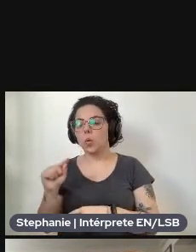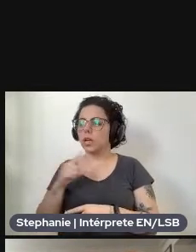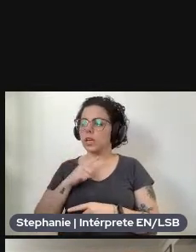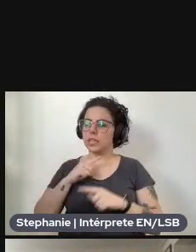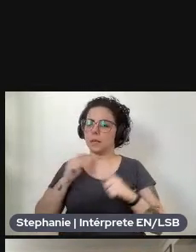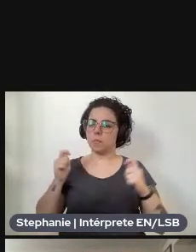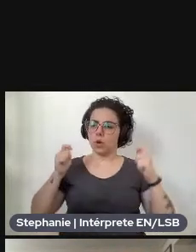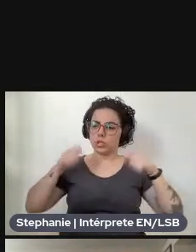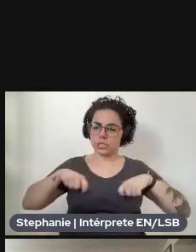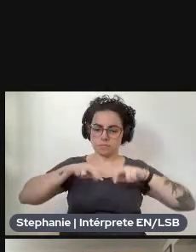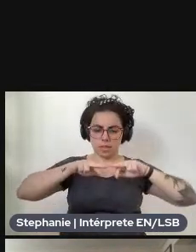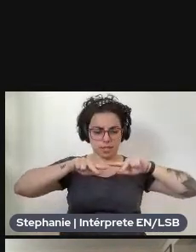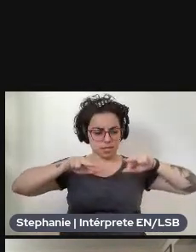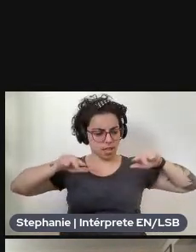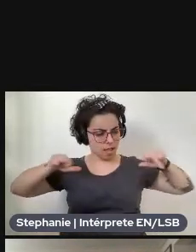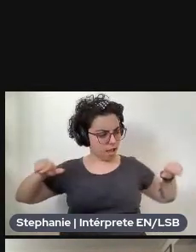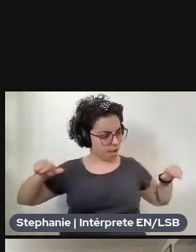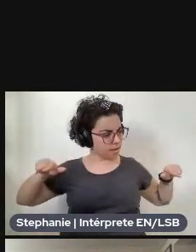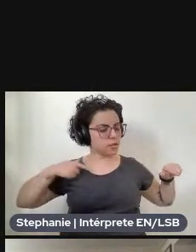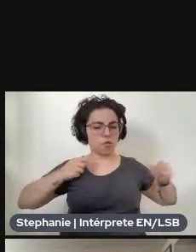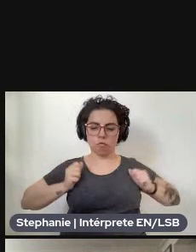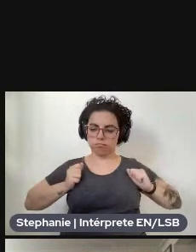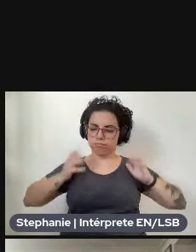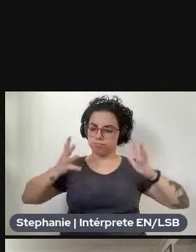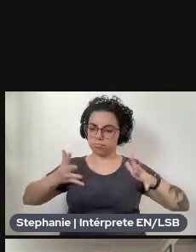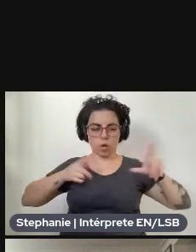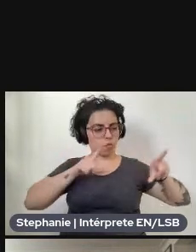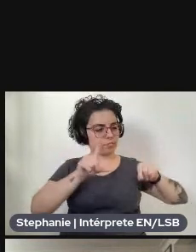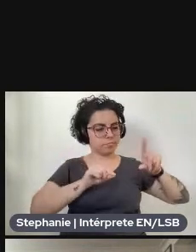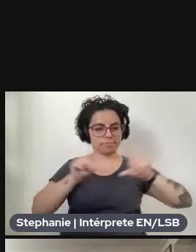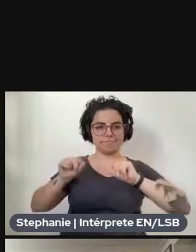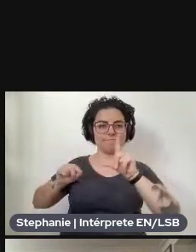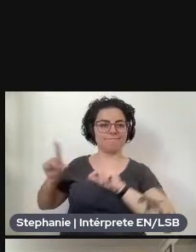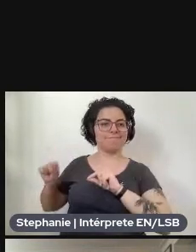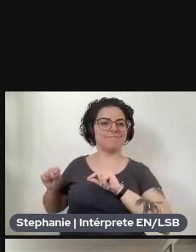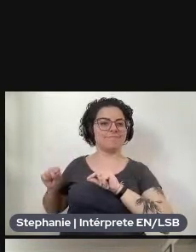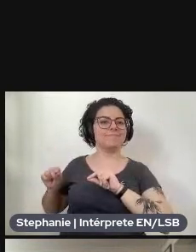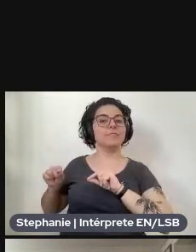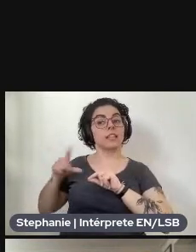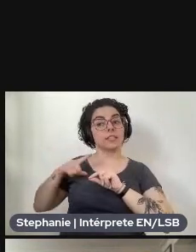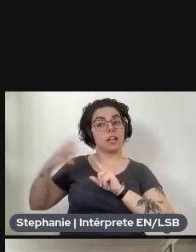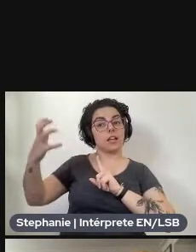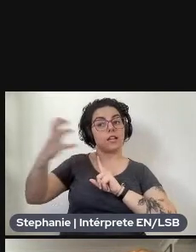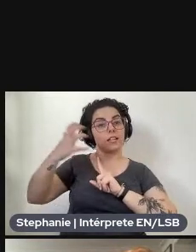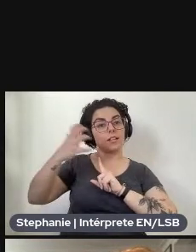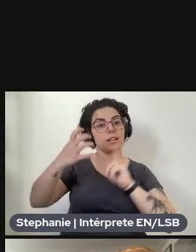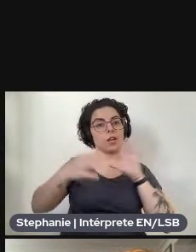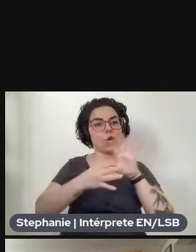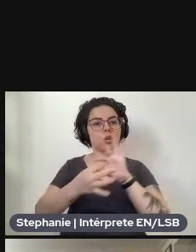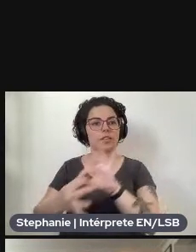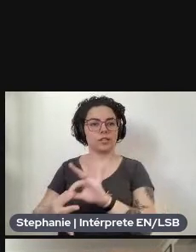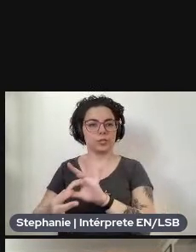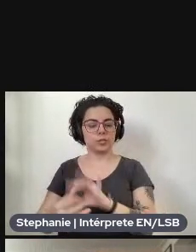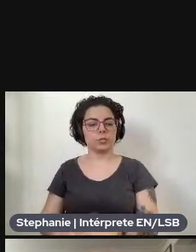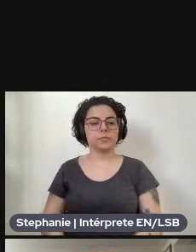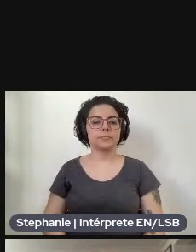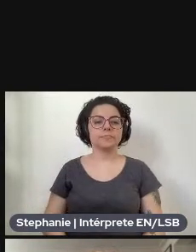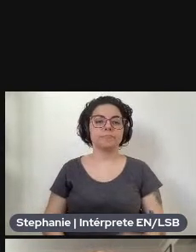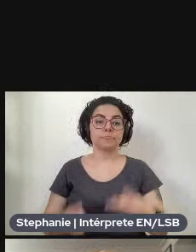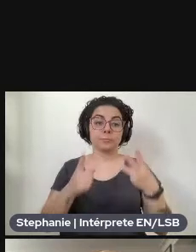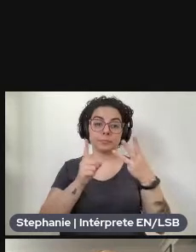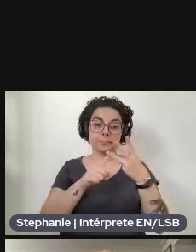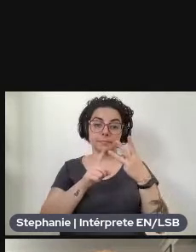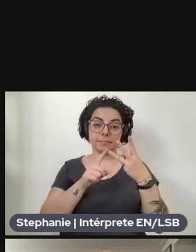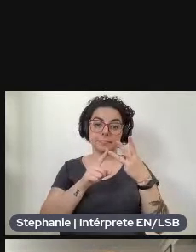de escolha entre uma coisa e outra, contextualmente, motivadas pelo contexto. Do ponto de partida 3,